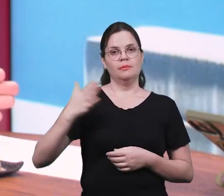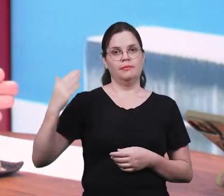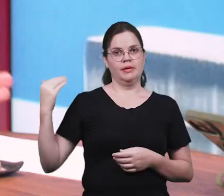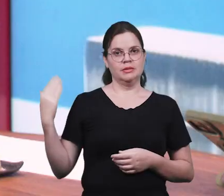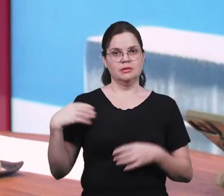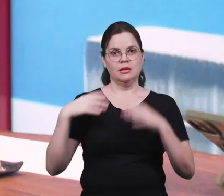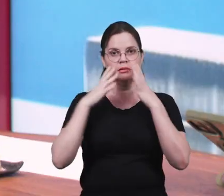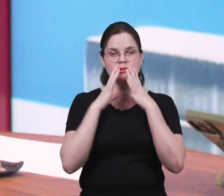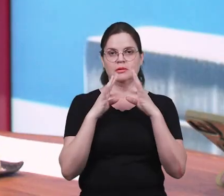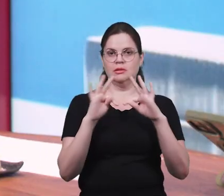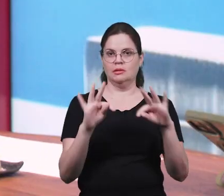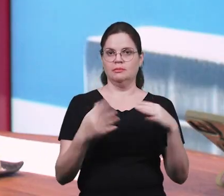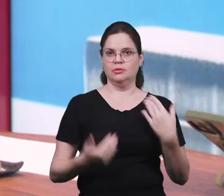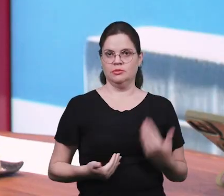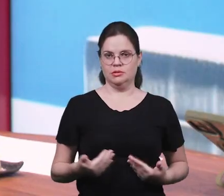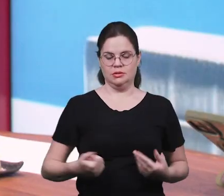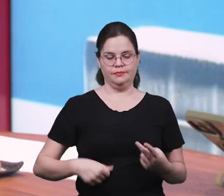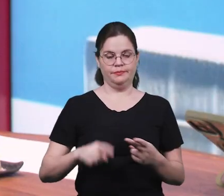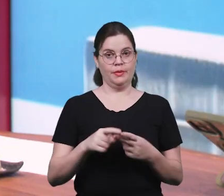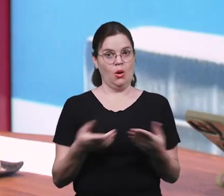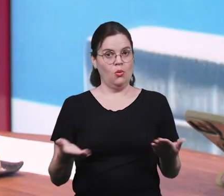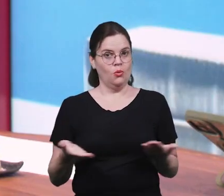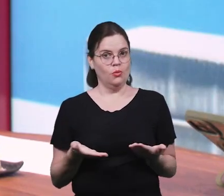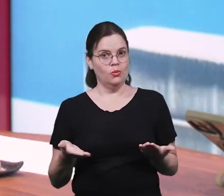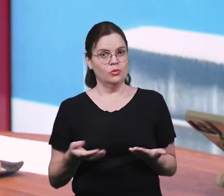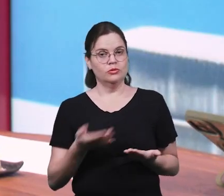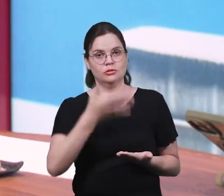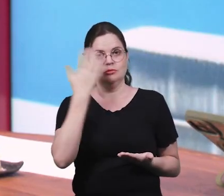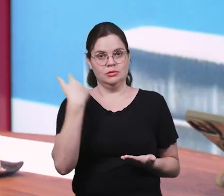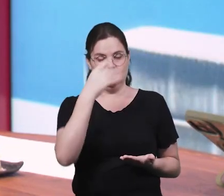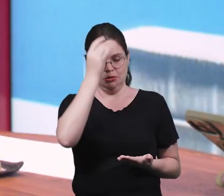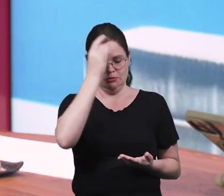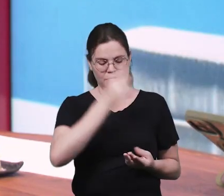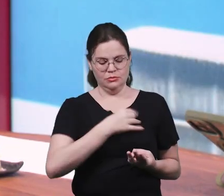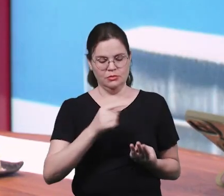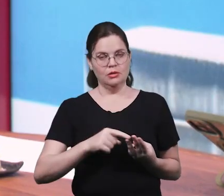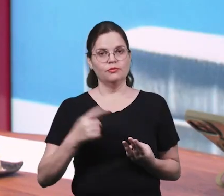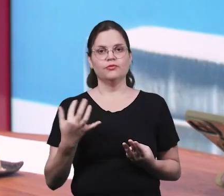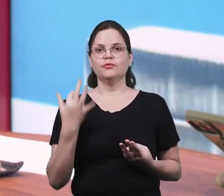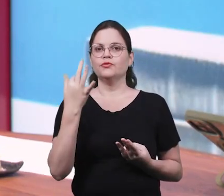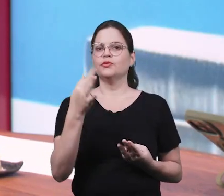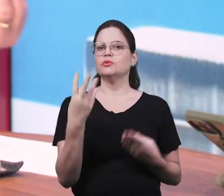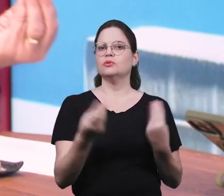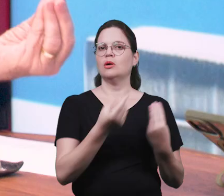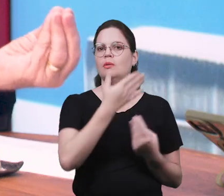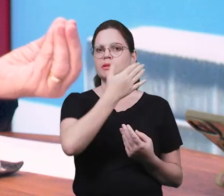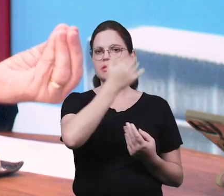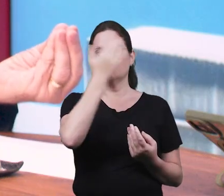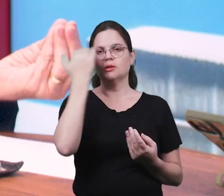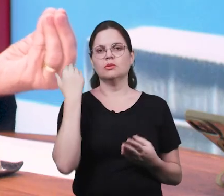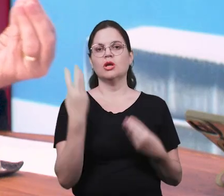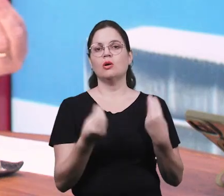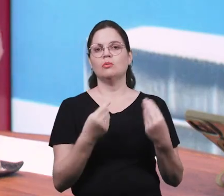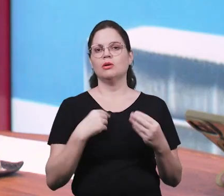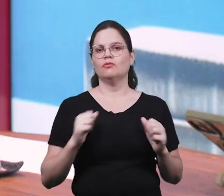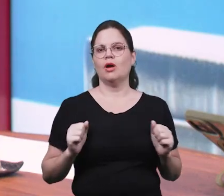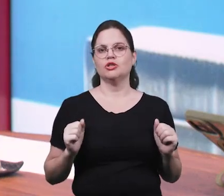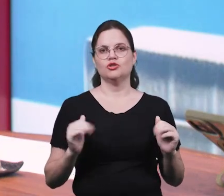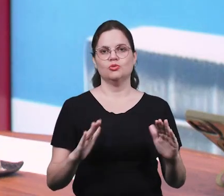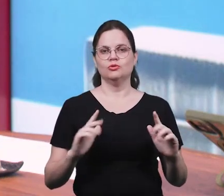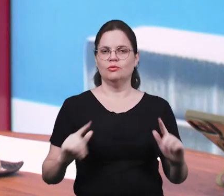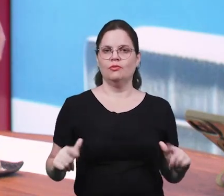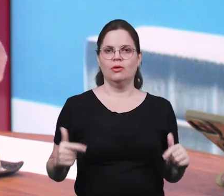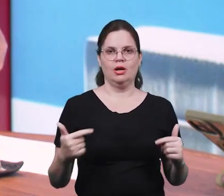testemunho de servo, tem o presente, que é cheio do Espírito, e tem a forma de agir. É a sabedoria que